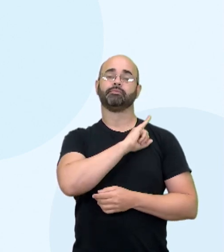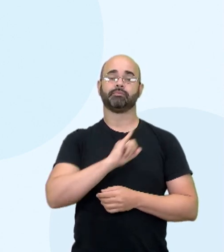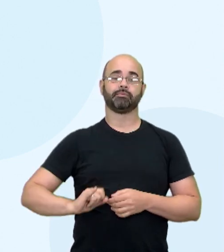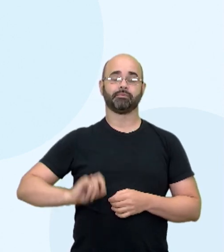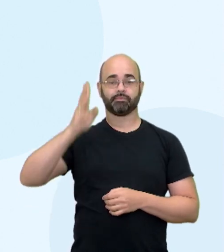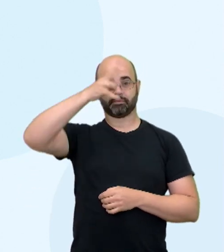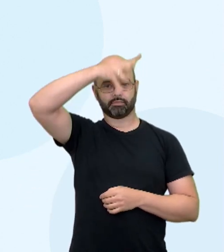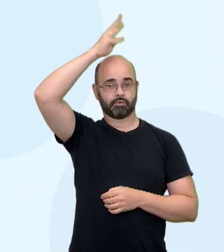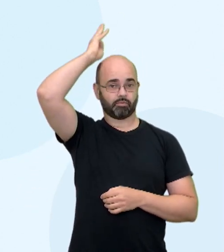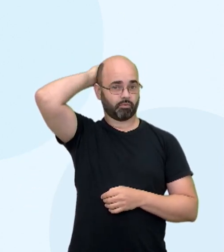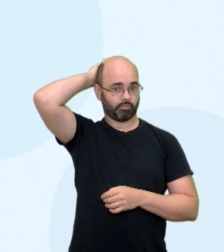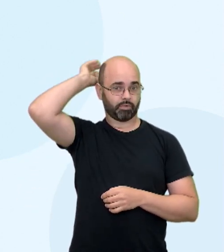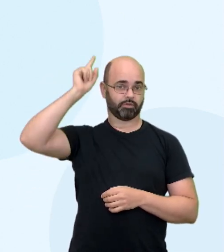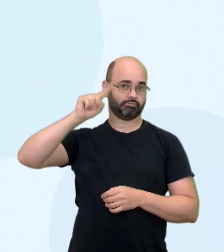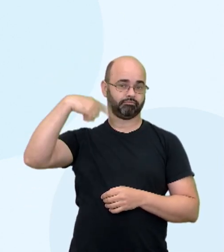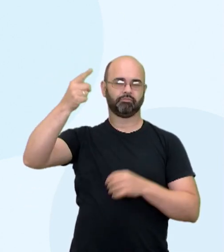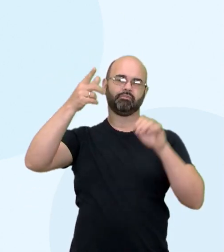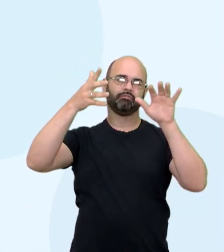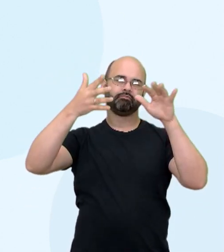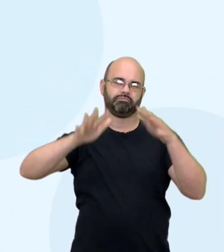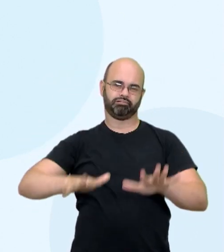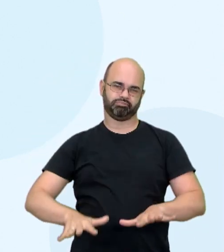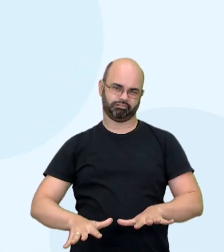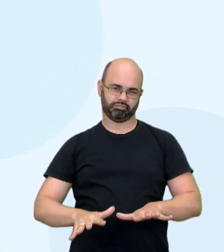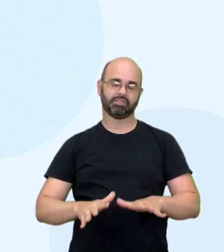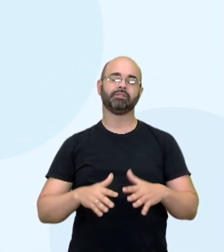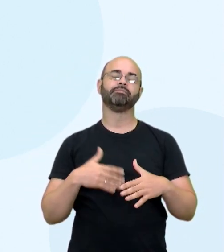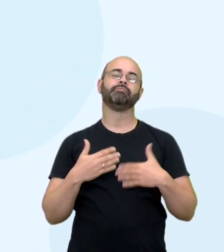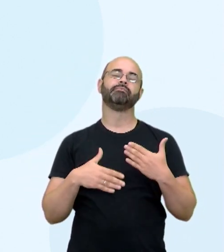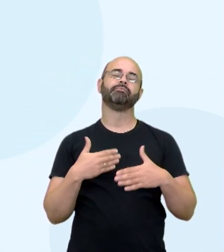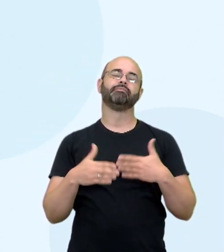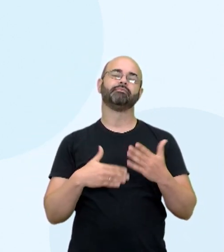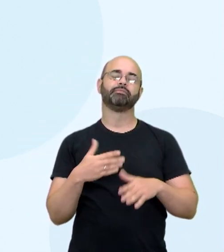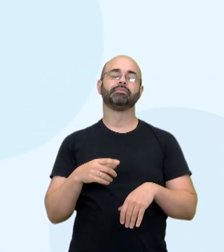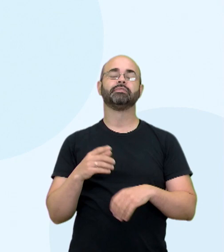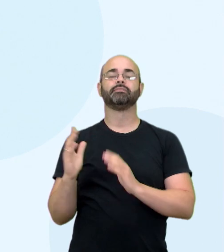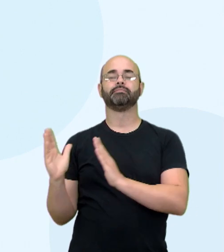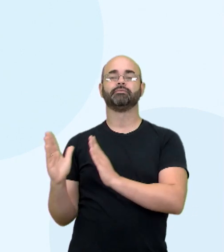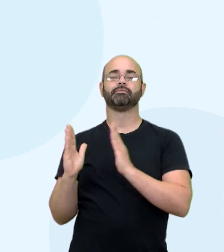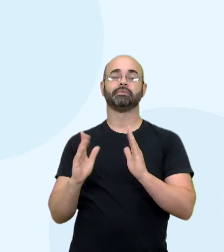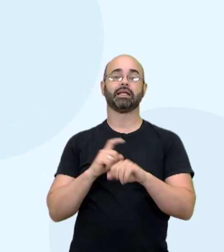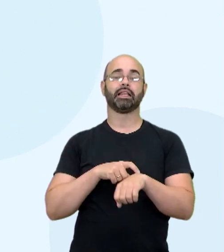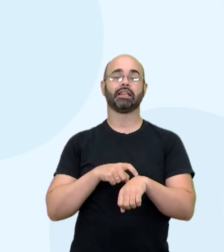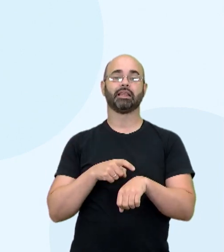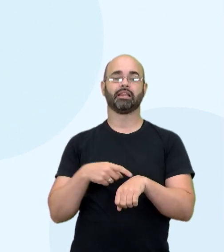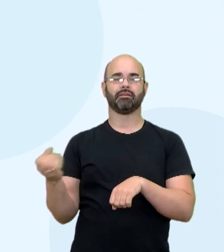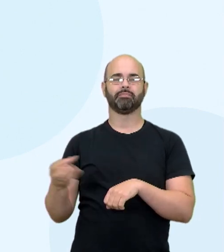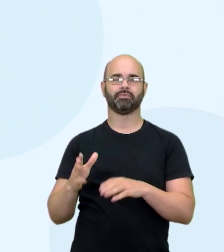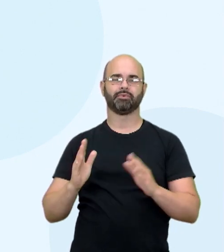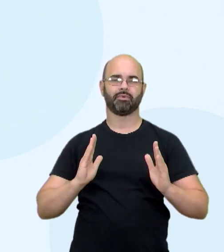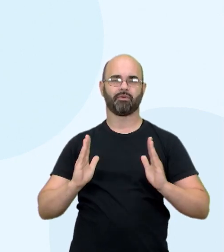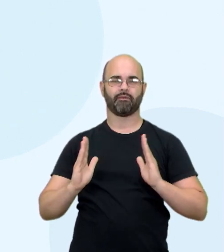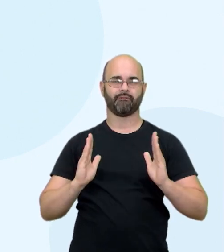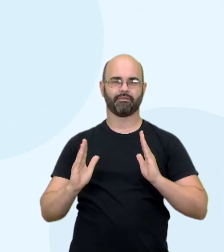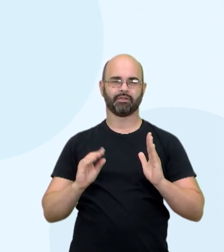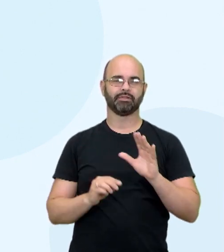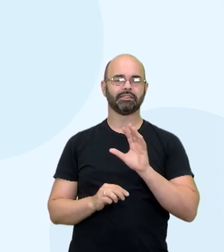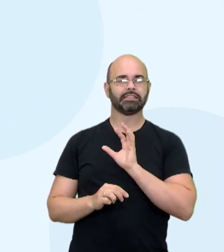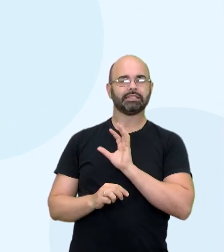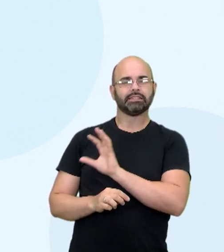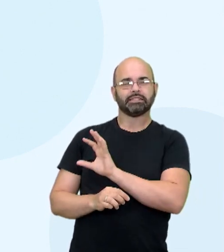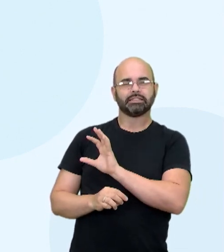V depois de Cristo, a gente tem o início de um novo tempo, um novo período histórico com